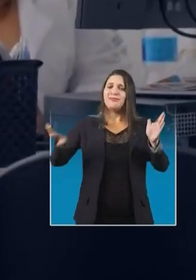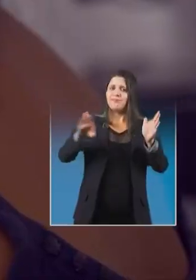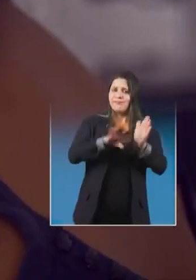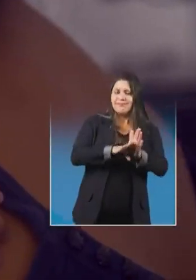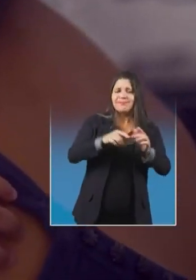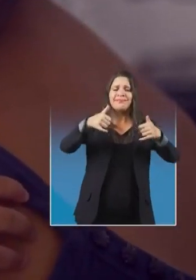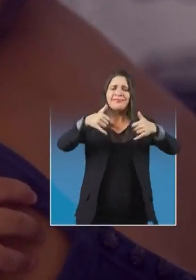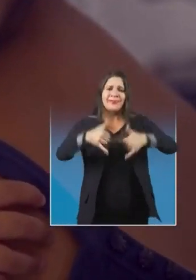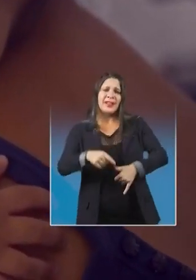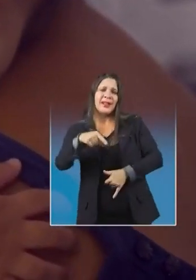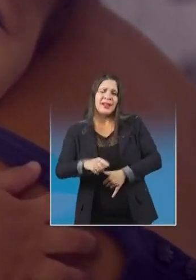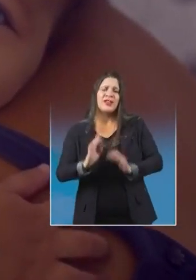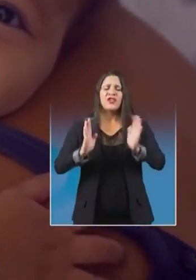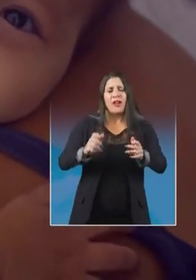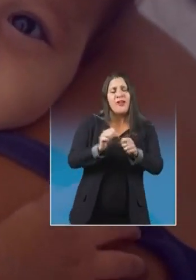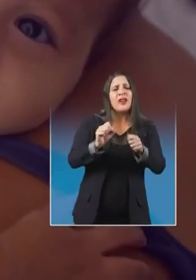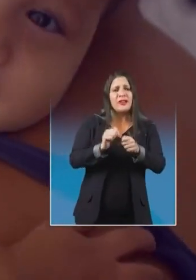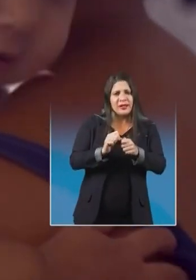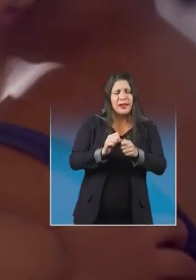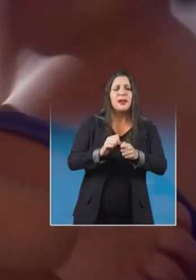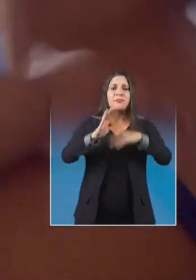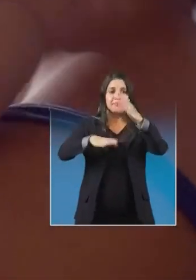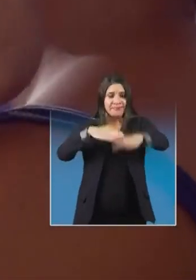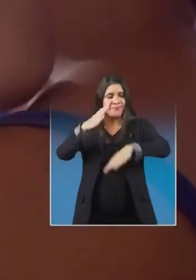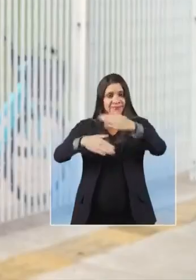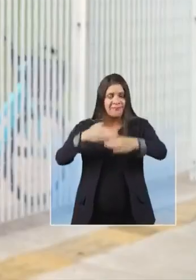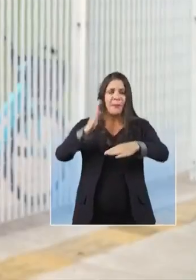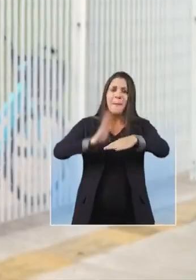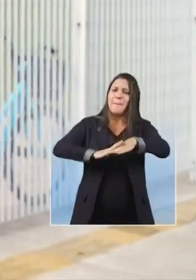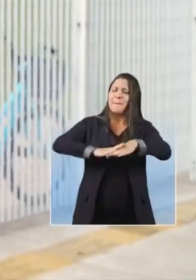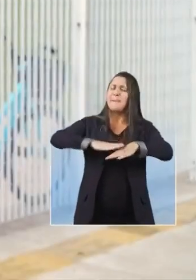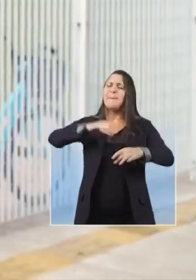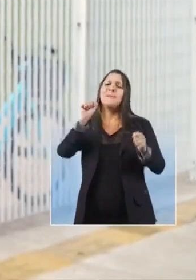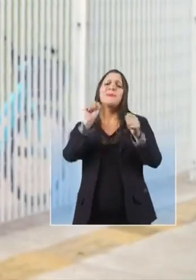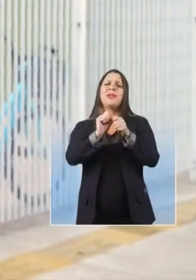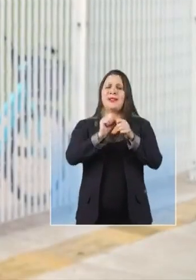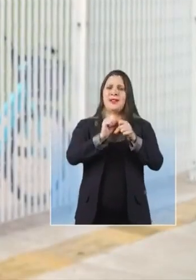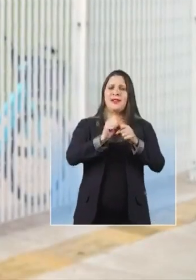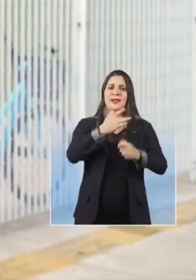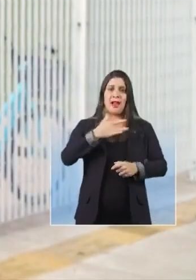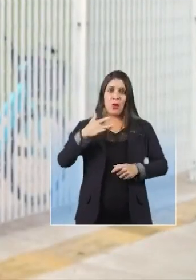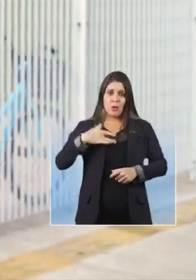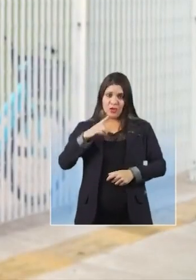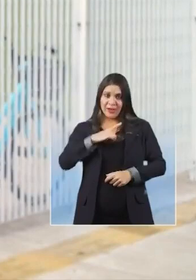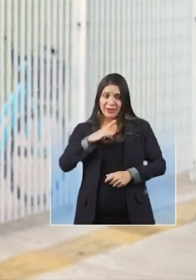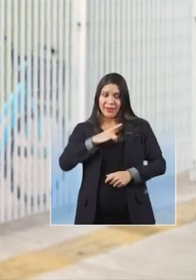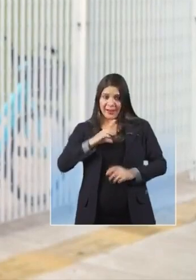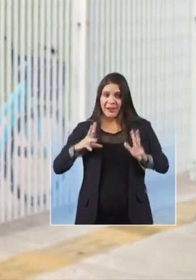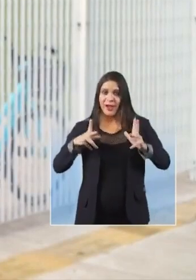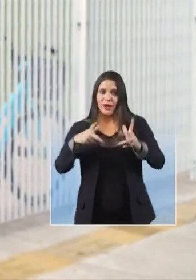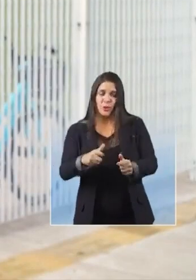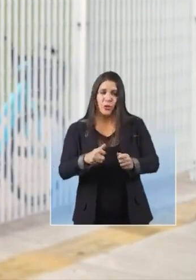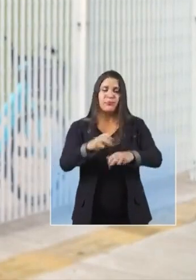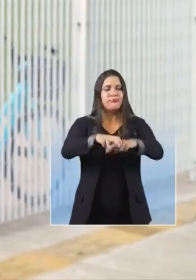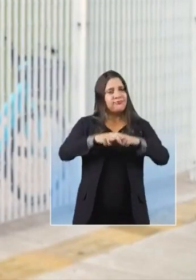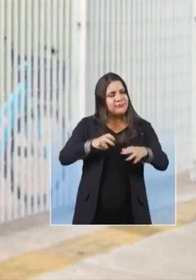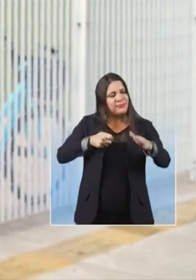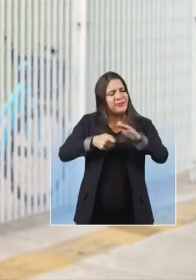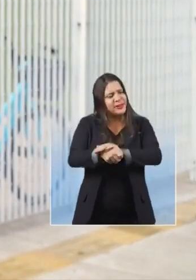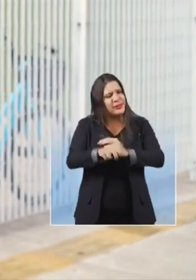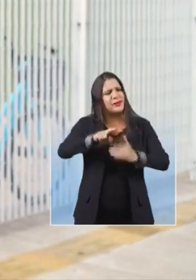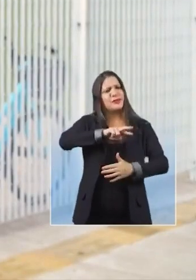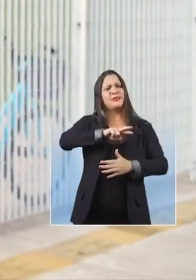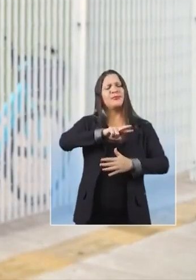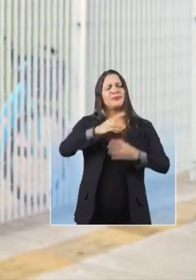fazemos na nossa rede pública, mas faremos ainda mais. Quem tem saúde tem tudo. Por isso, investimos muito e vamos